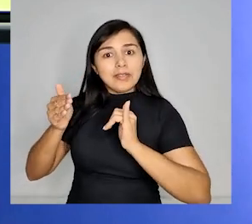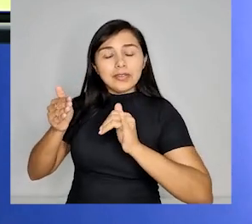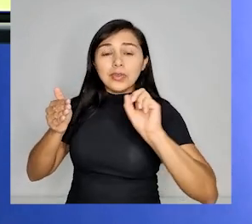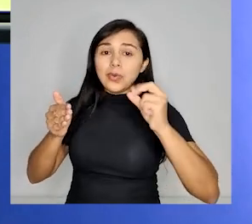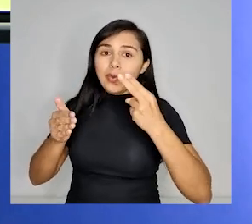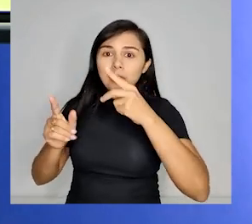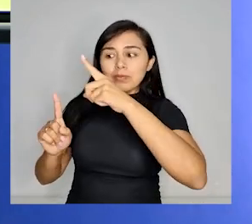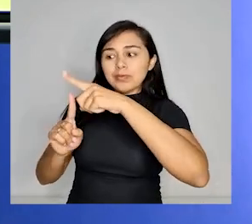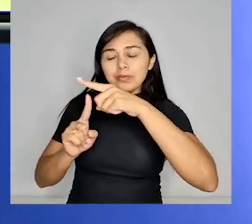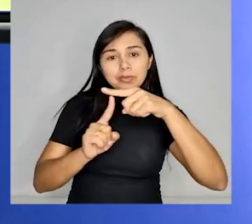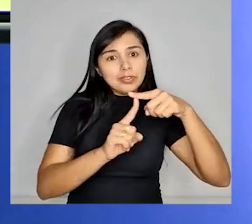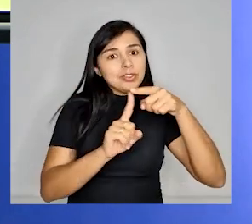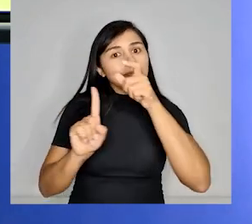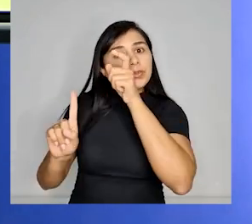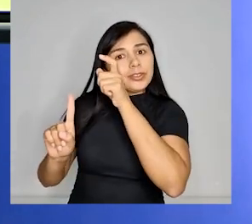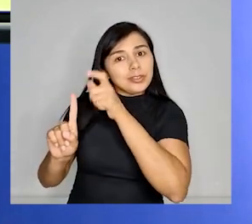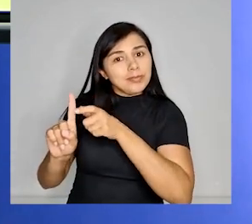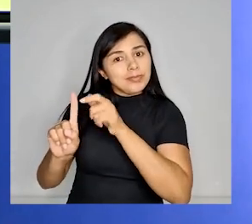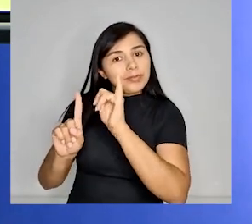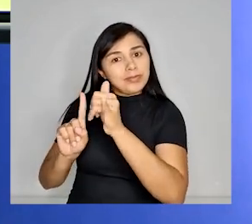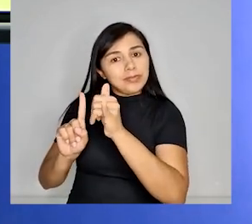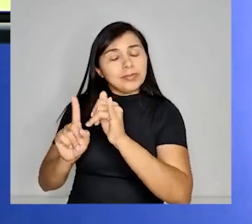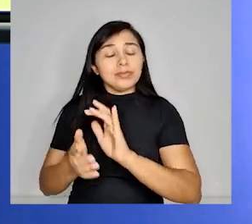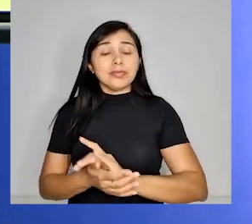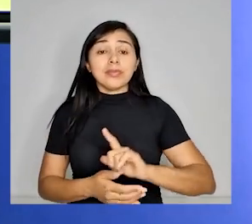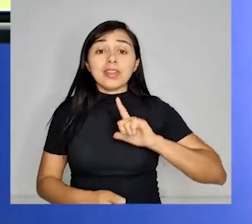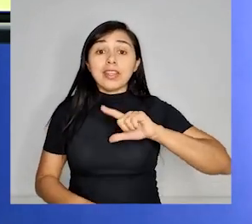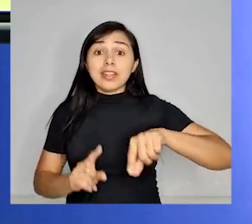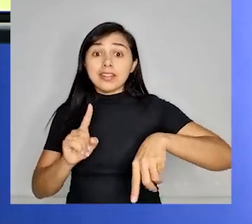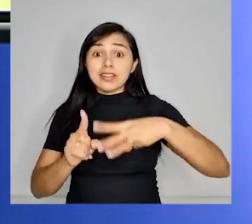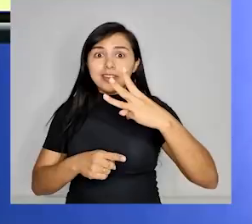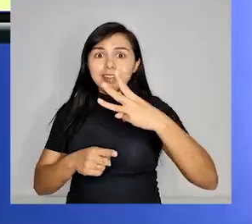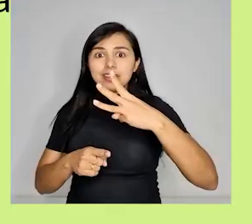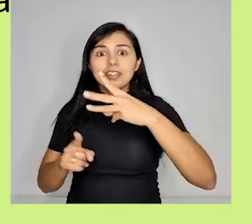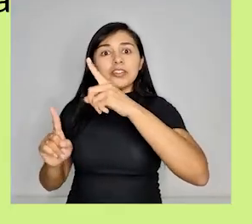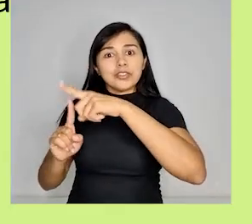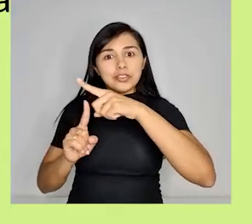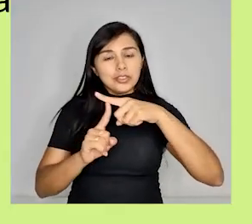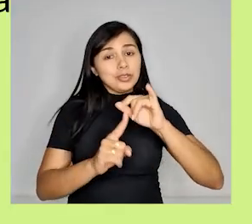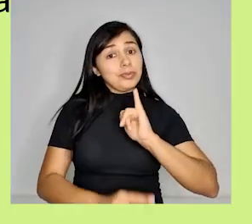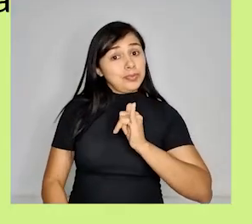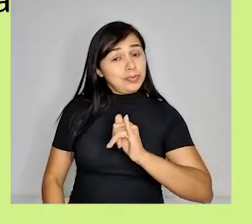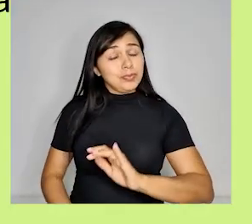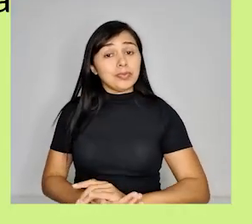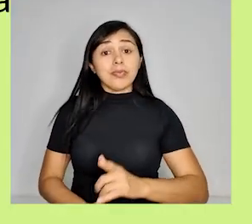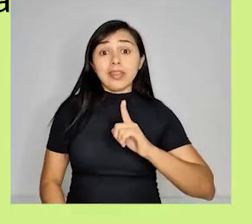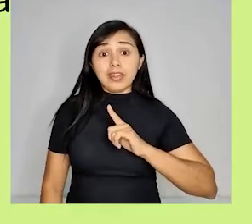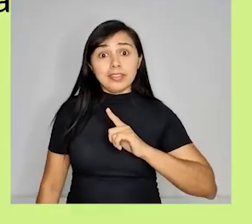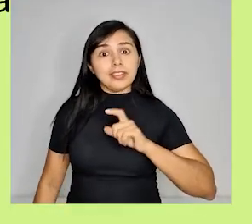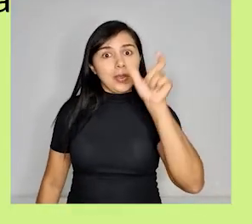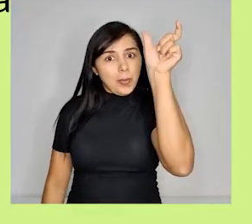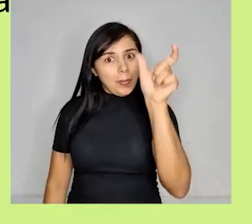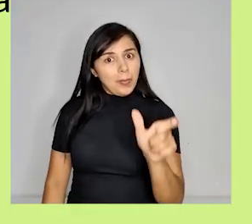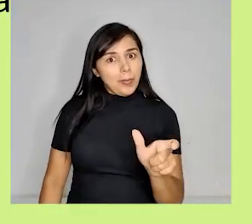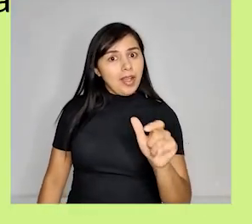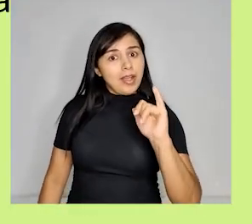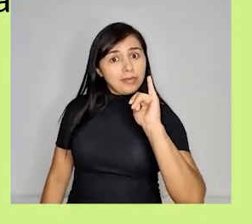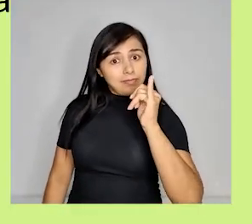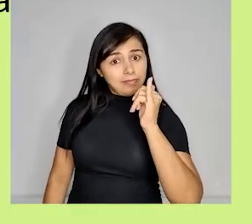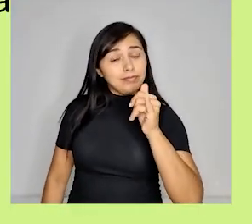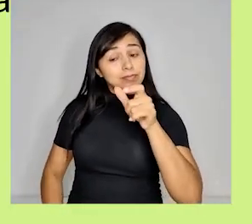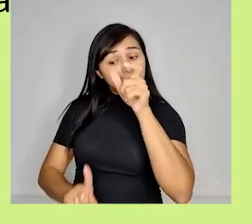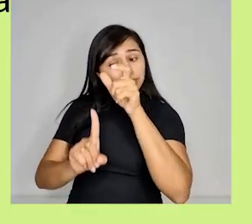simplesmente tipos de narrador. Há 3 tipos de narrador. Temos o narrador personagem, o observador e